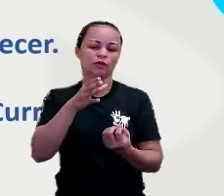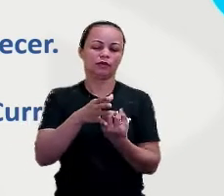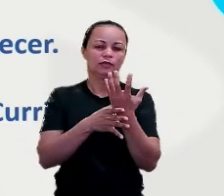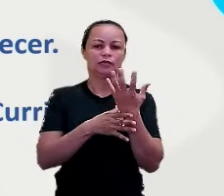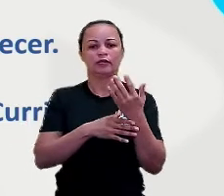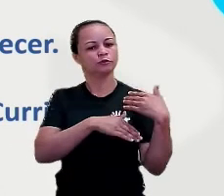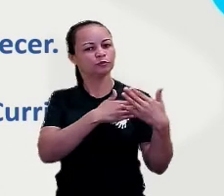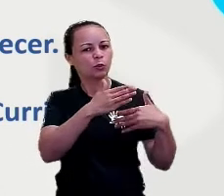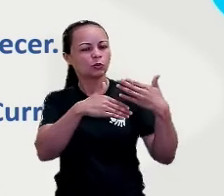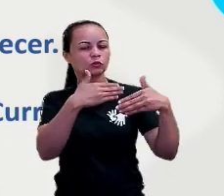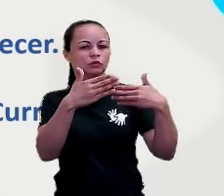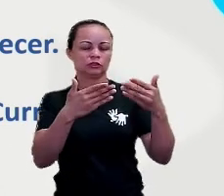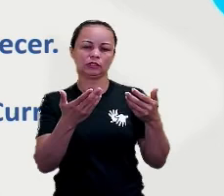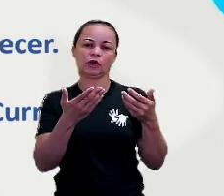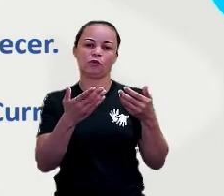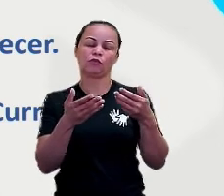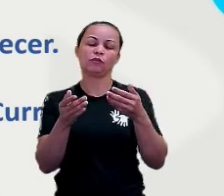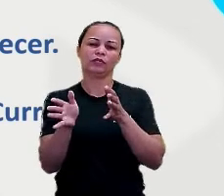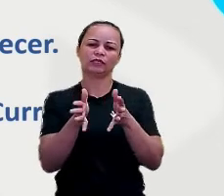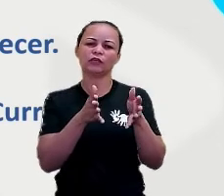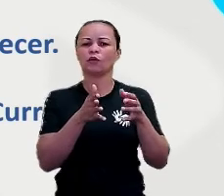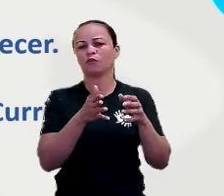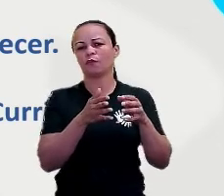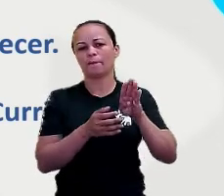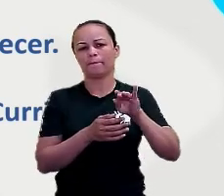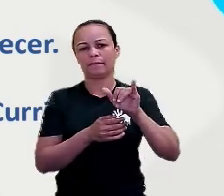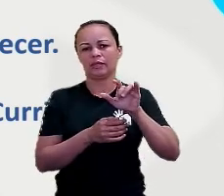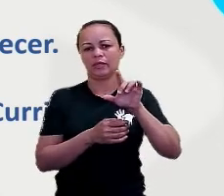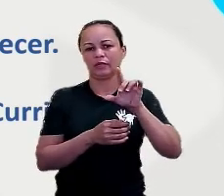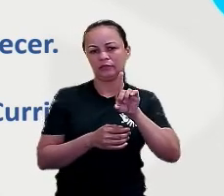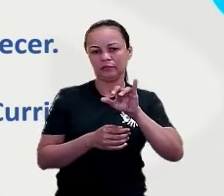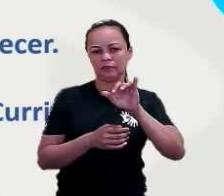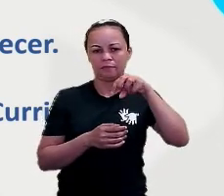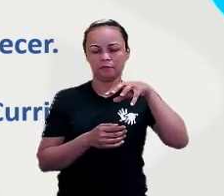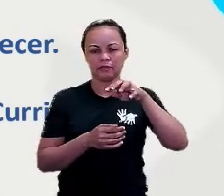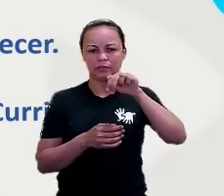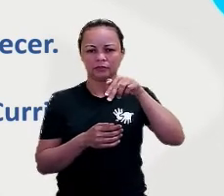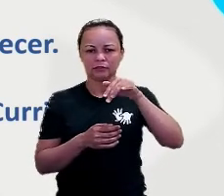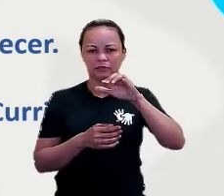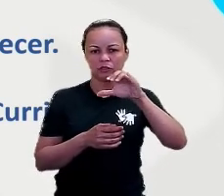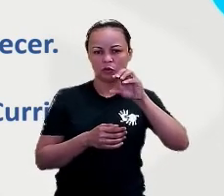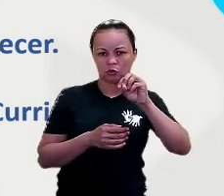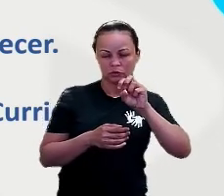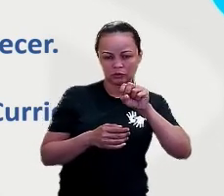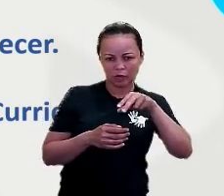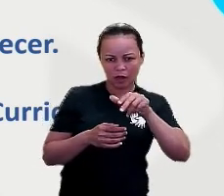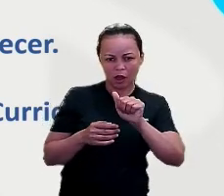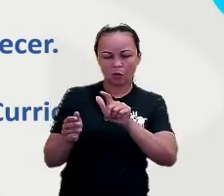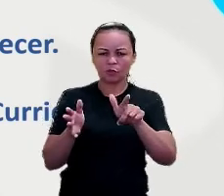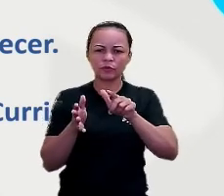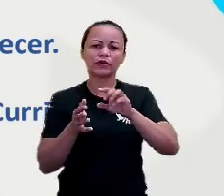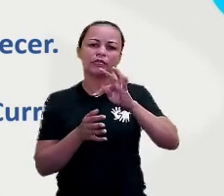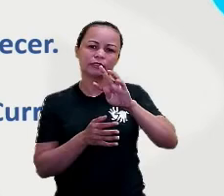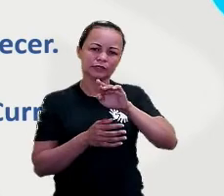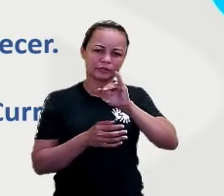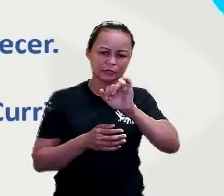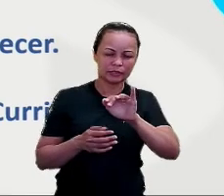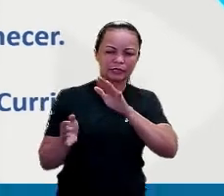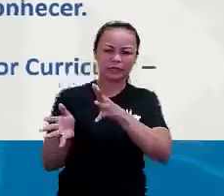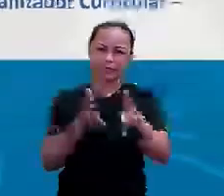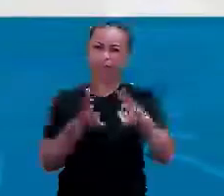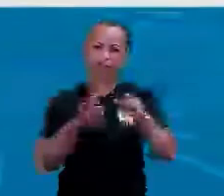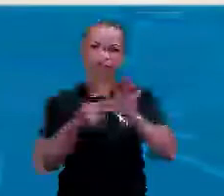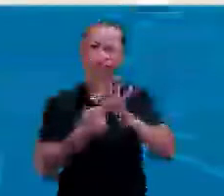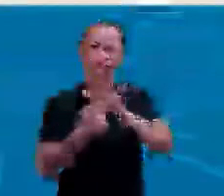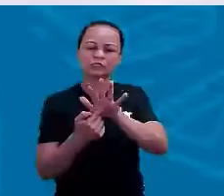produções bidimensionais e tridimensionais, valorizando as produções individuais e coletivas.